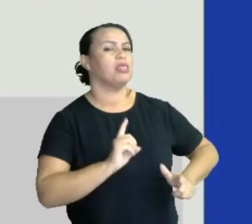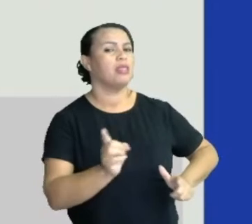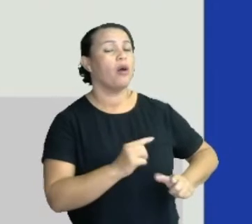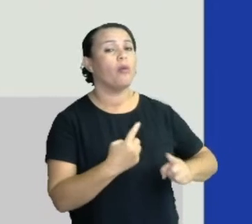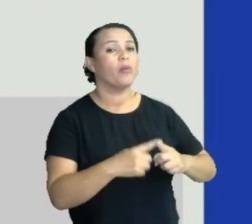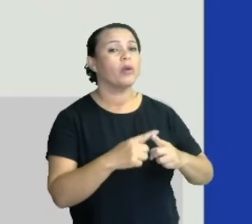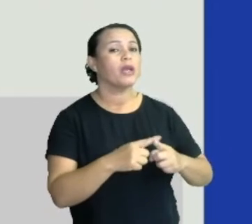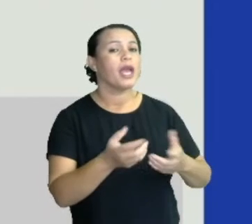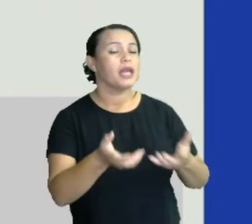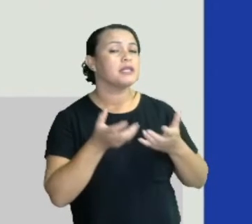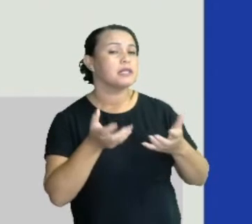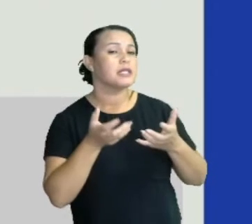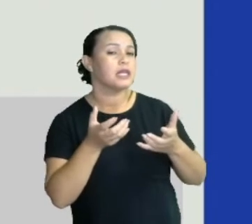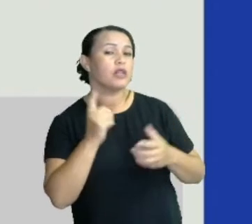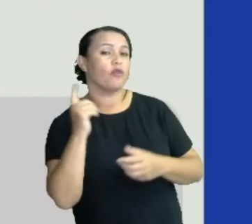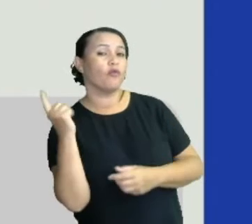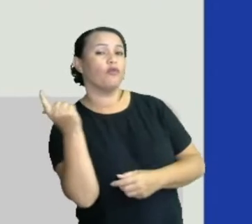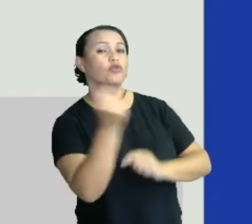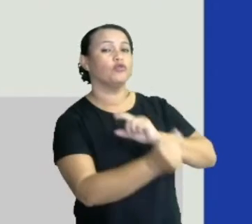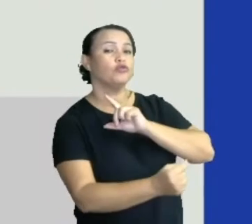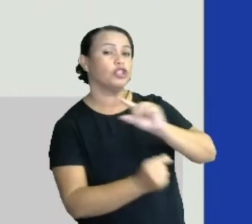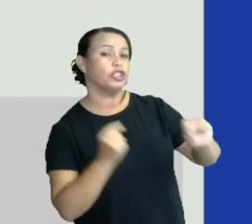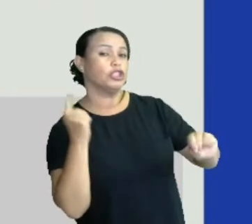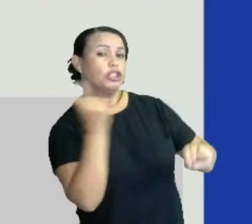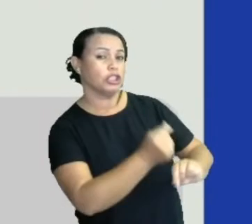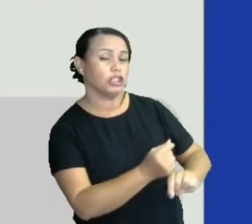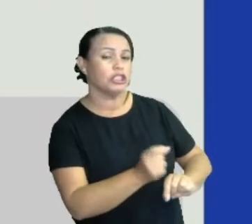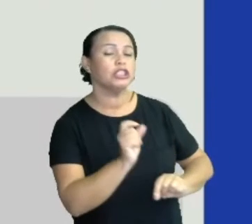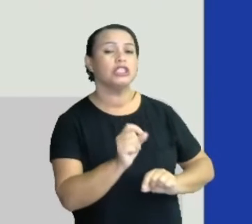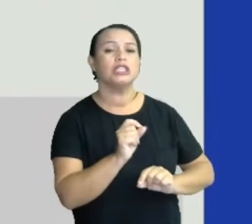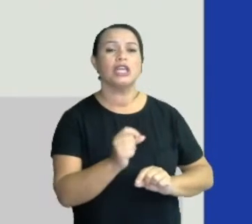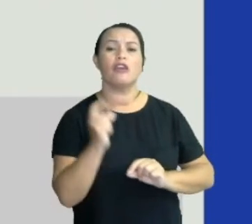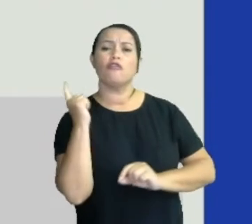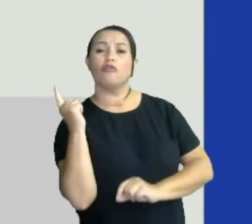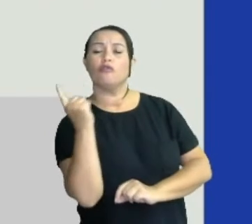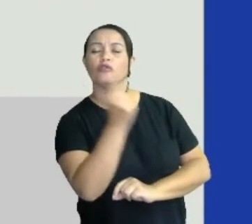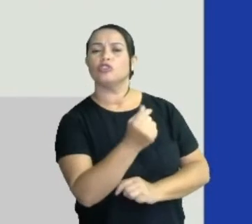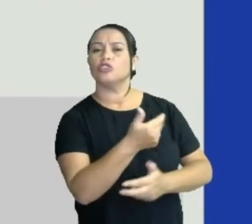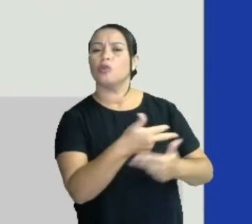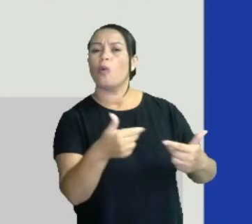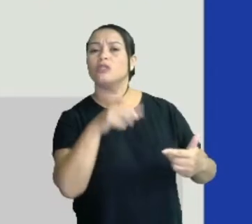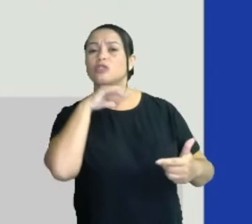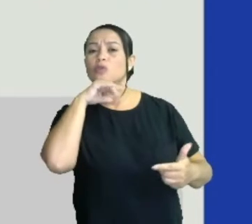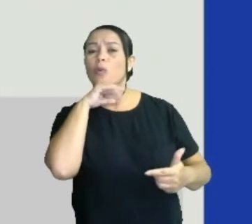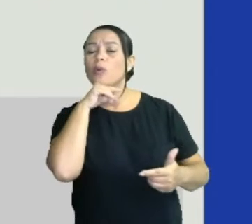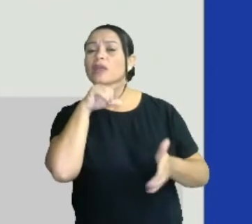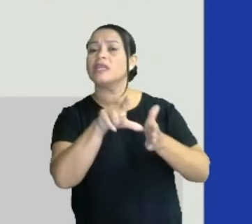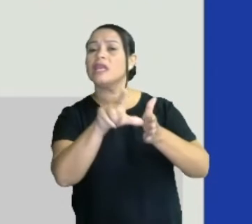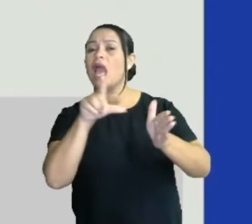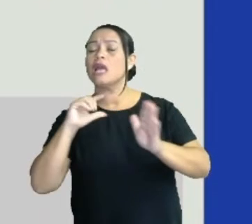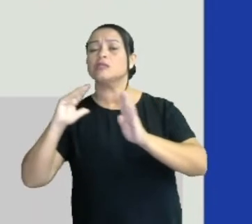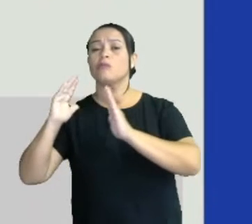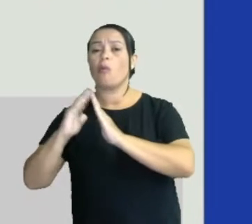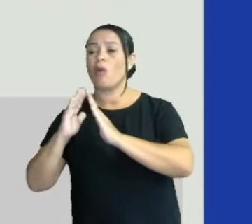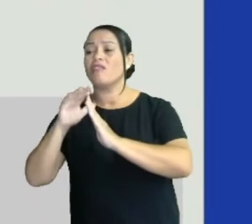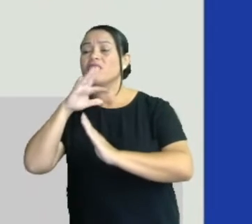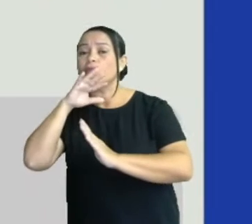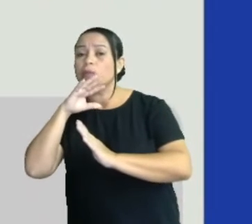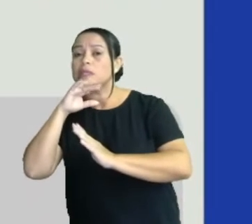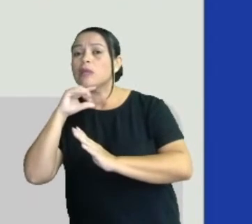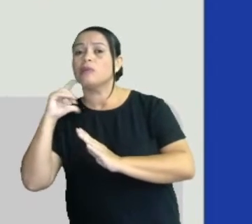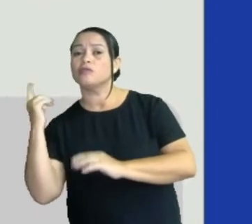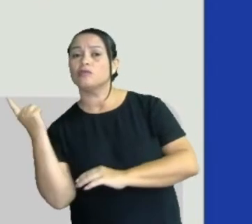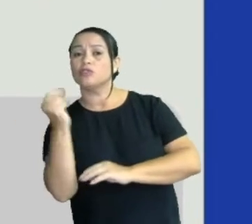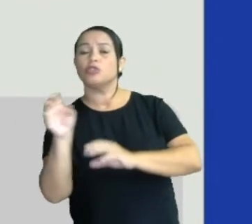porque estavam fugindo de condições adversas, ruins nos seus lugares de origem, e mesmo assim aqui